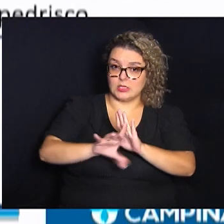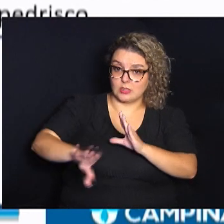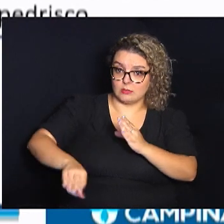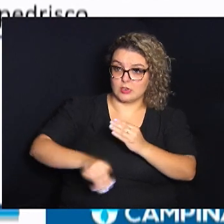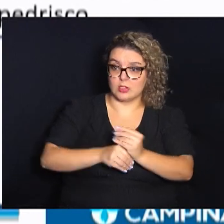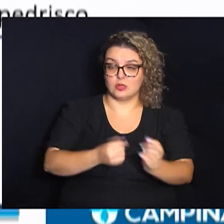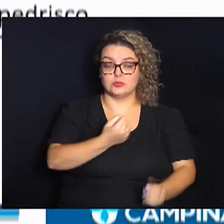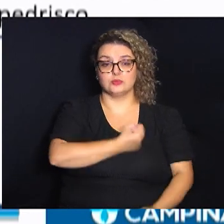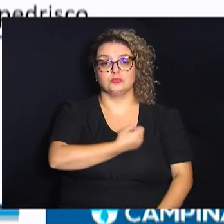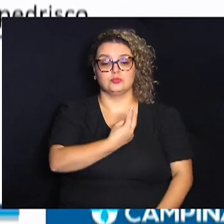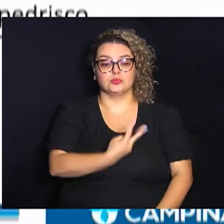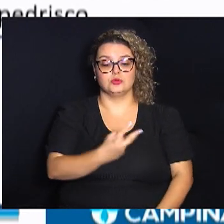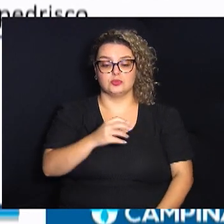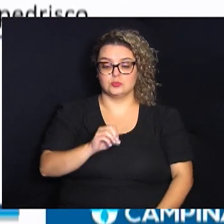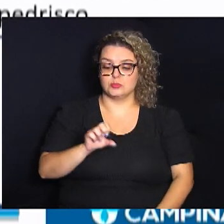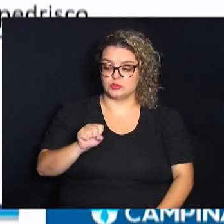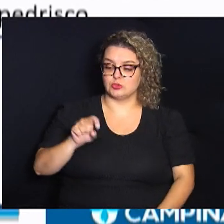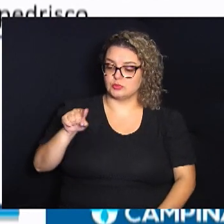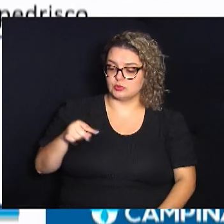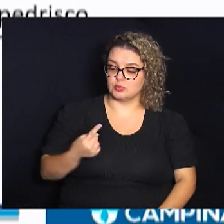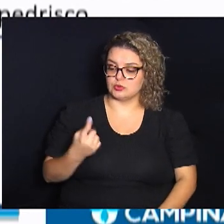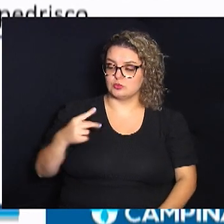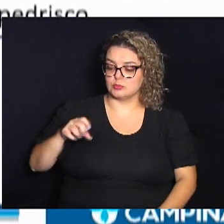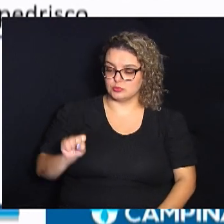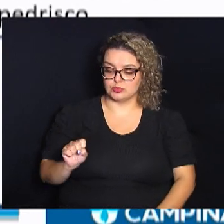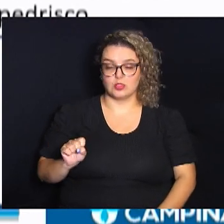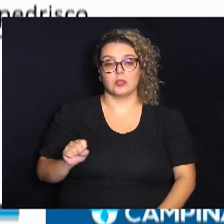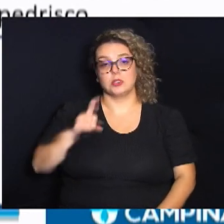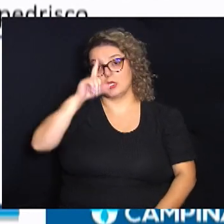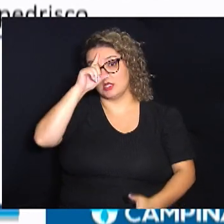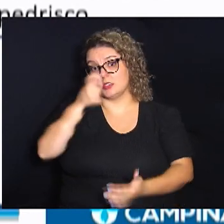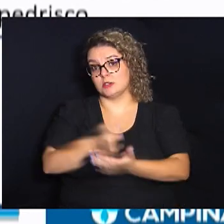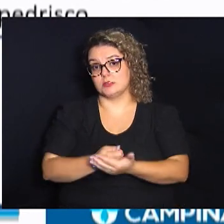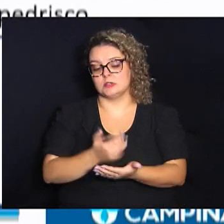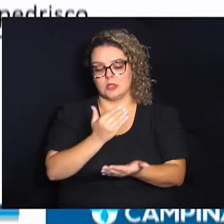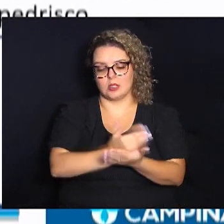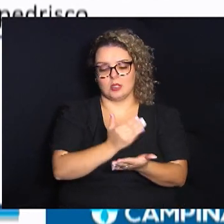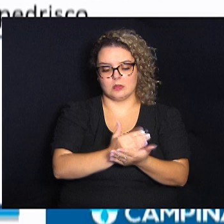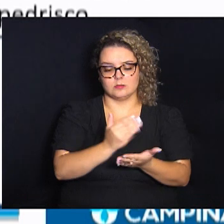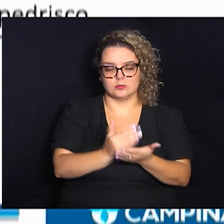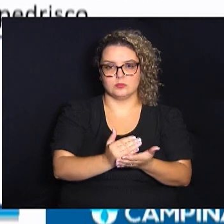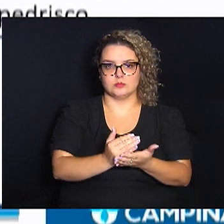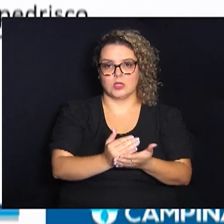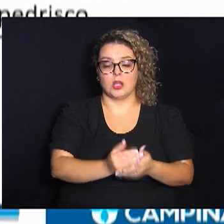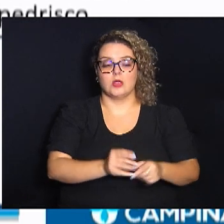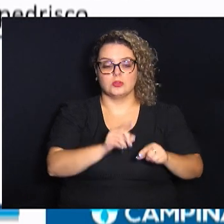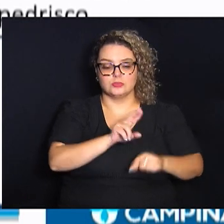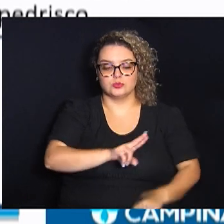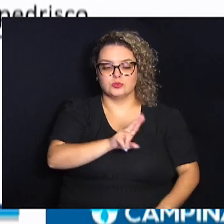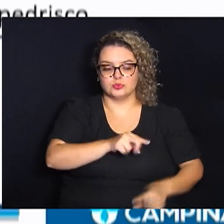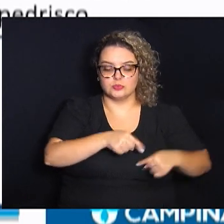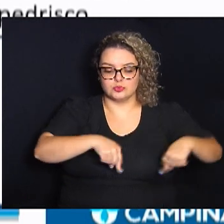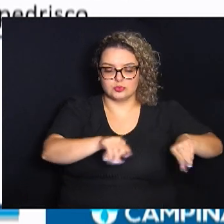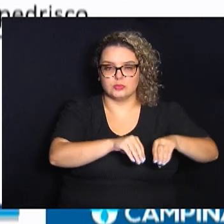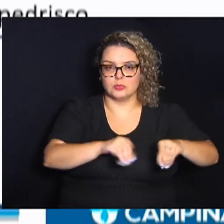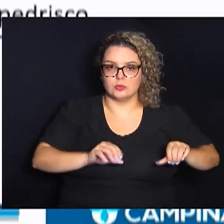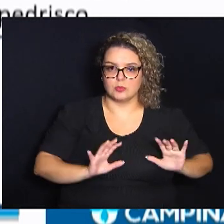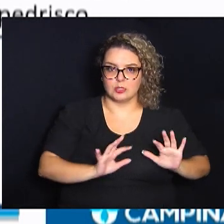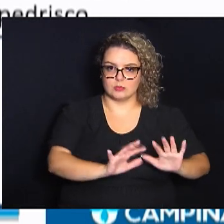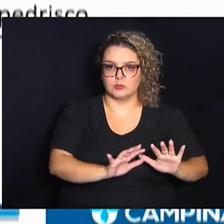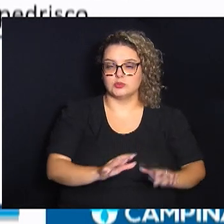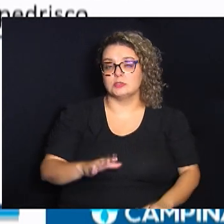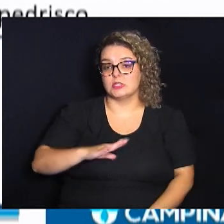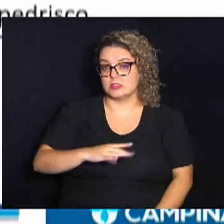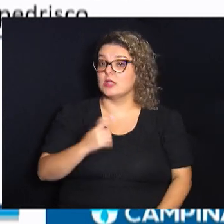número 208 de 2018, que define o parcelamento, ocupação e uso do solo no município de